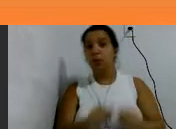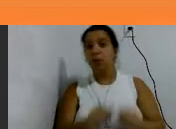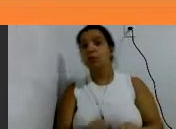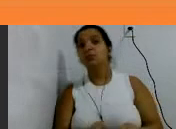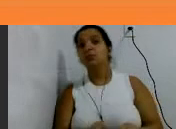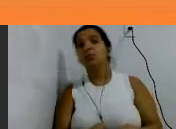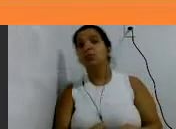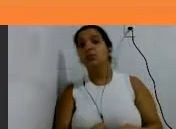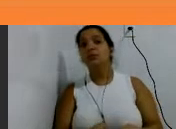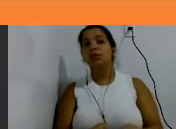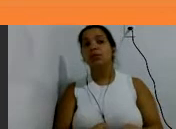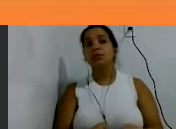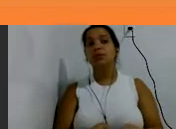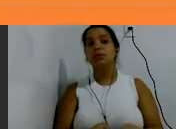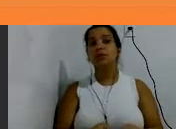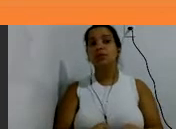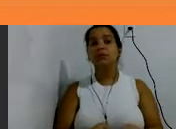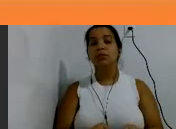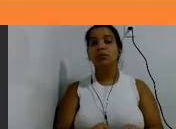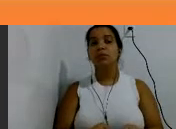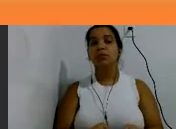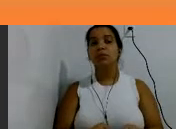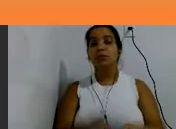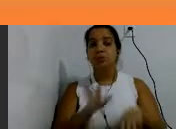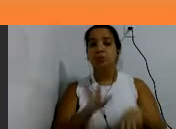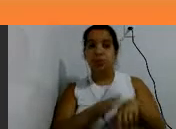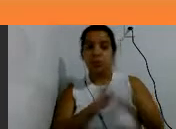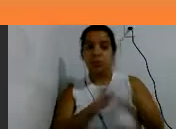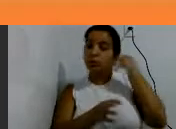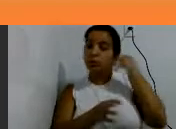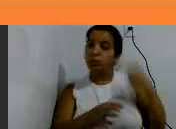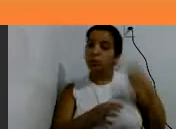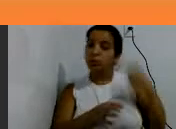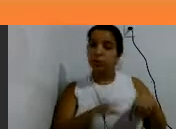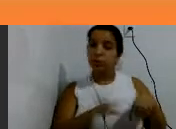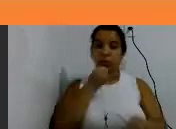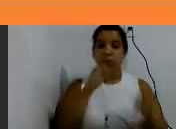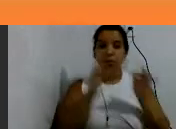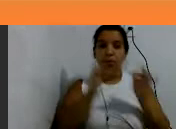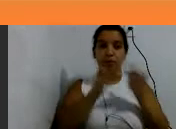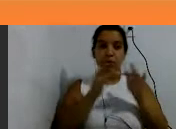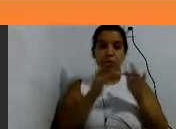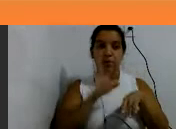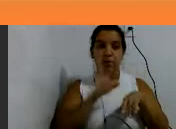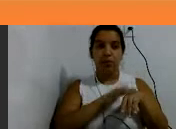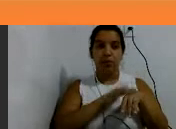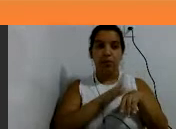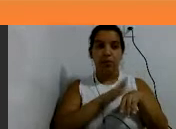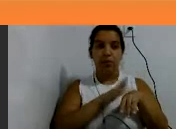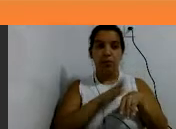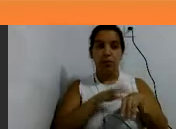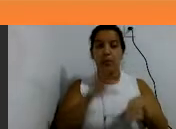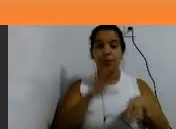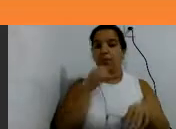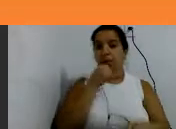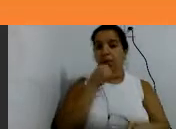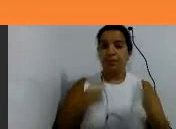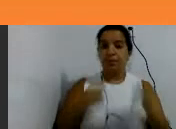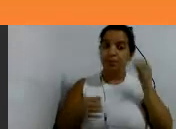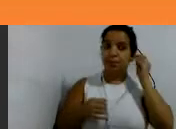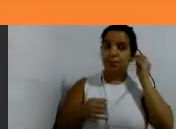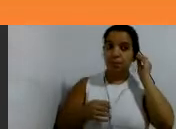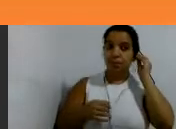granulares aqui são parasitos. Então, se a gente for pensar na transmissão da doença, vem um flebotomínio aqui,